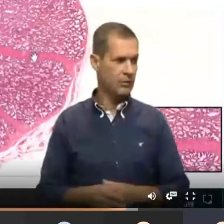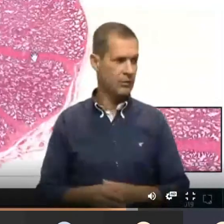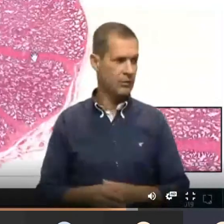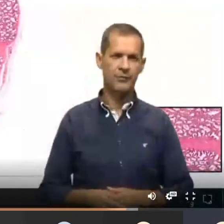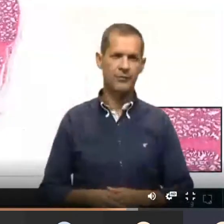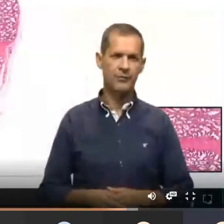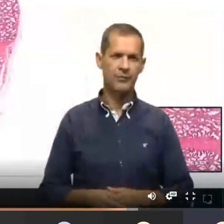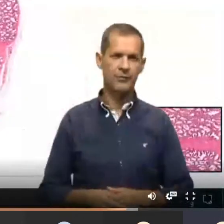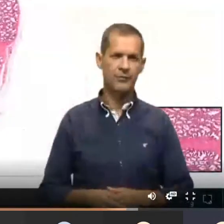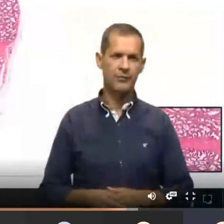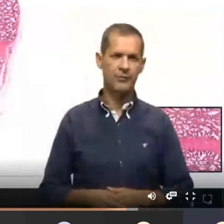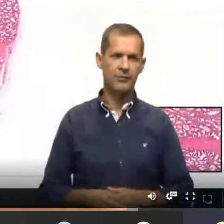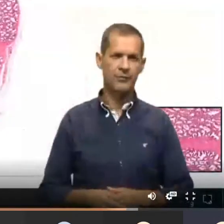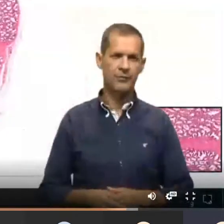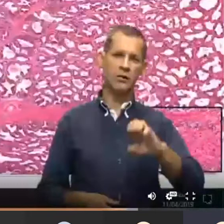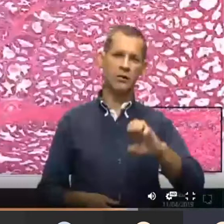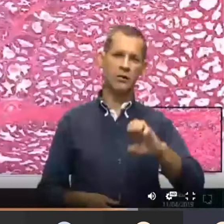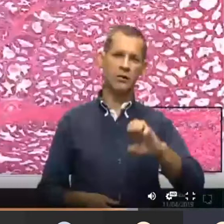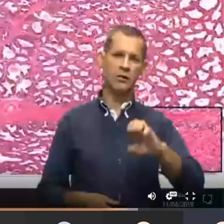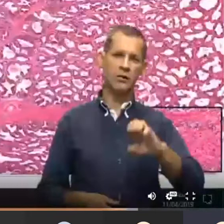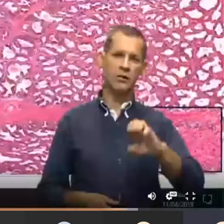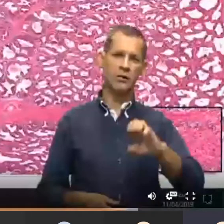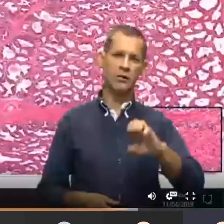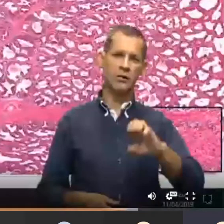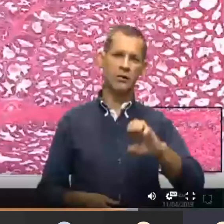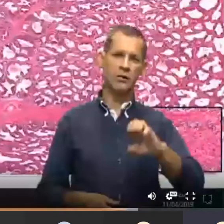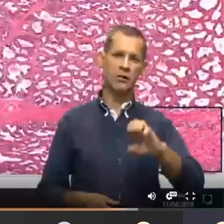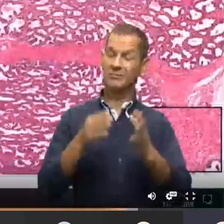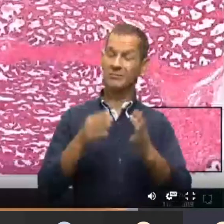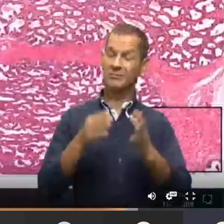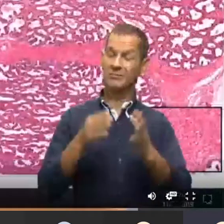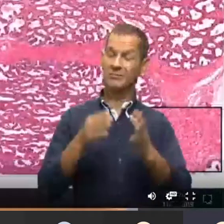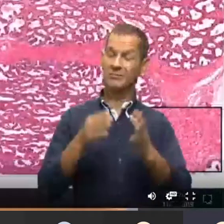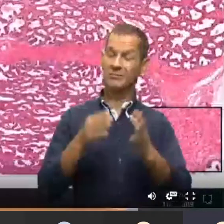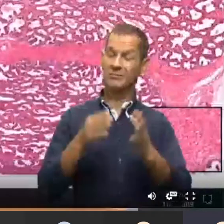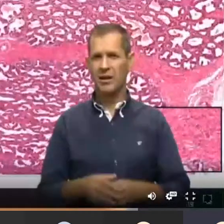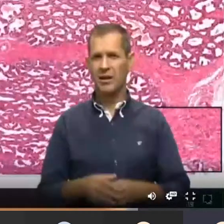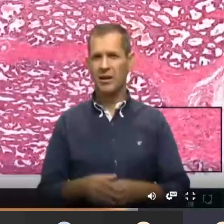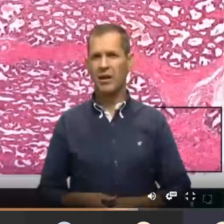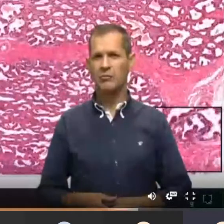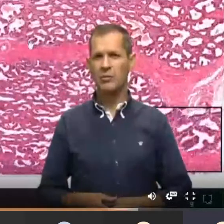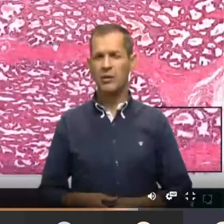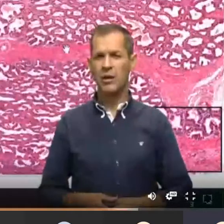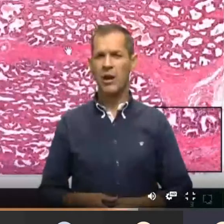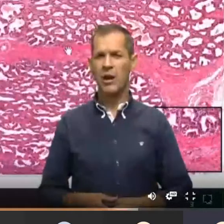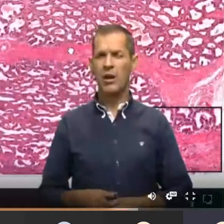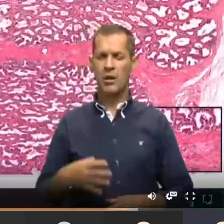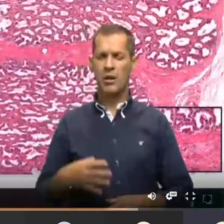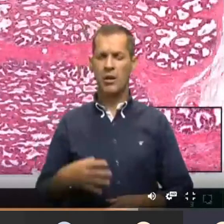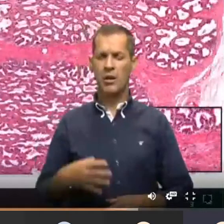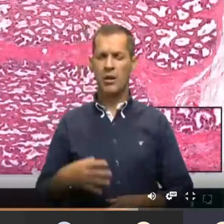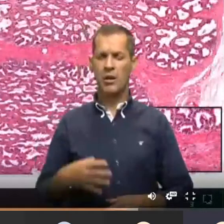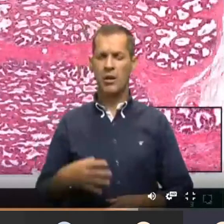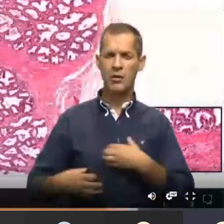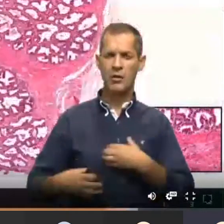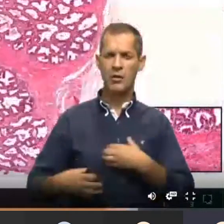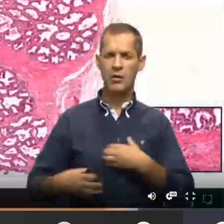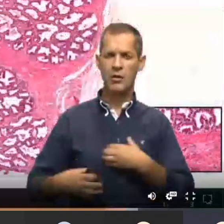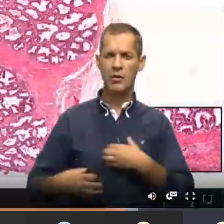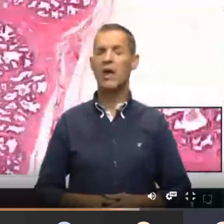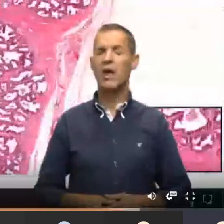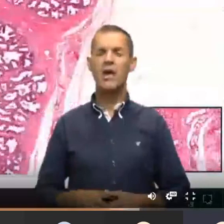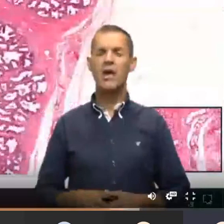observem a questão do estroma. Olha o estroma como ele é bem delimitado nesse órgão, né? Ele não invade